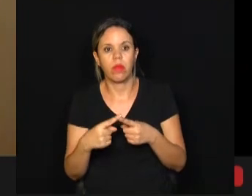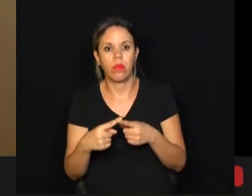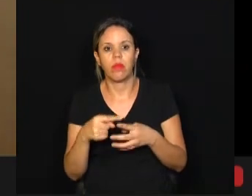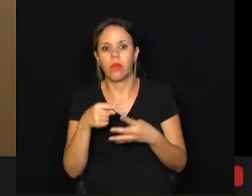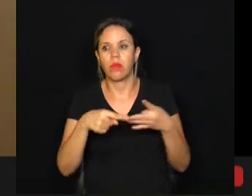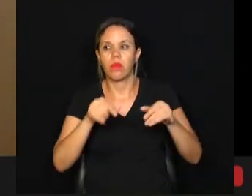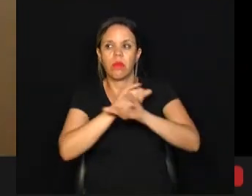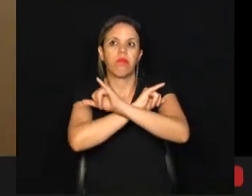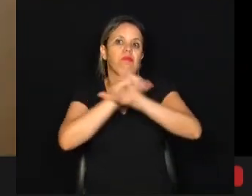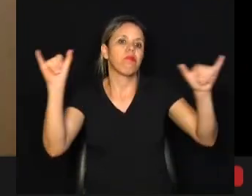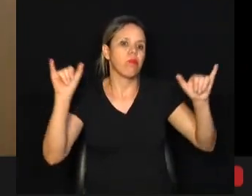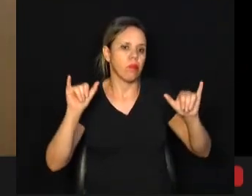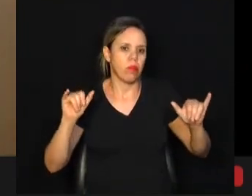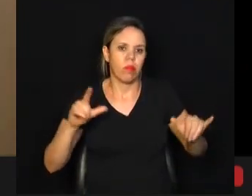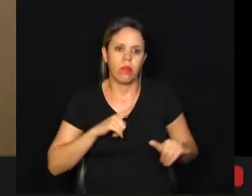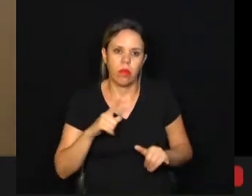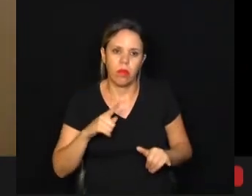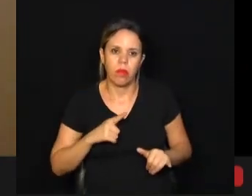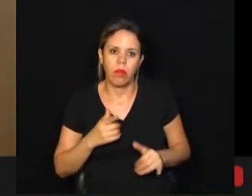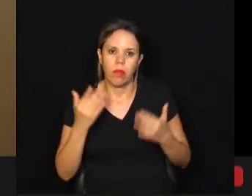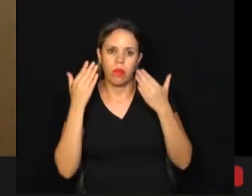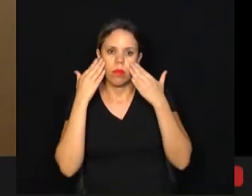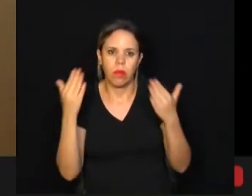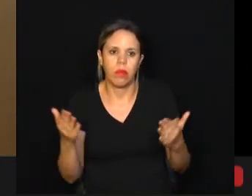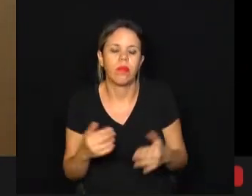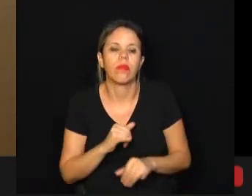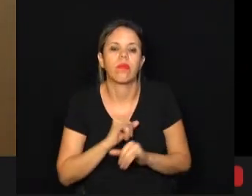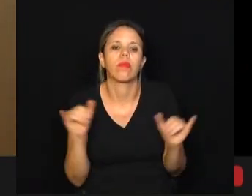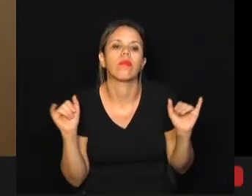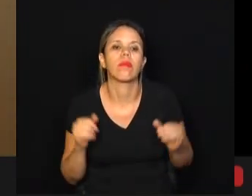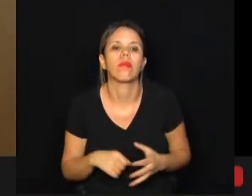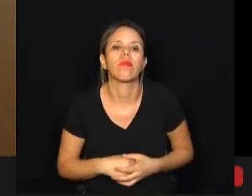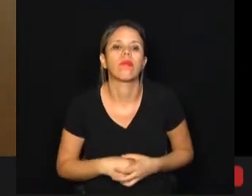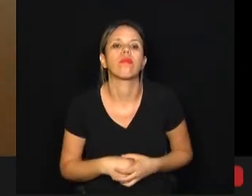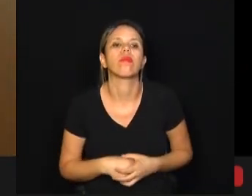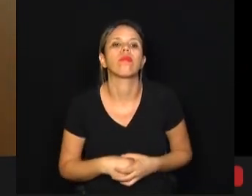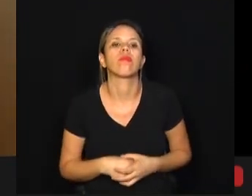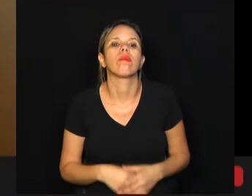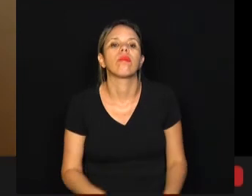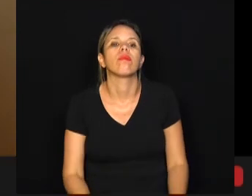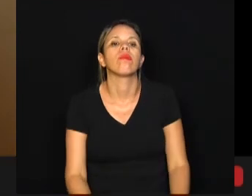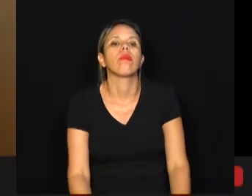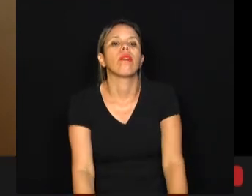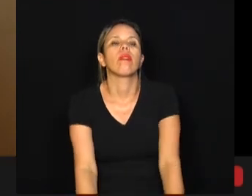cantos. Tem que botar tudo nos 4 cantos.